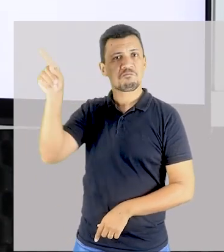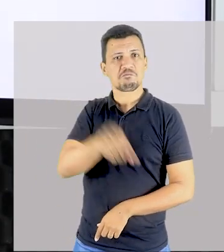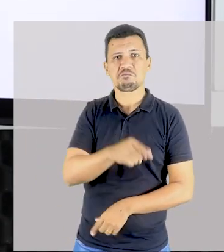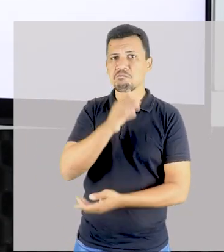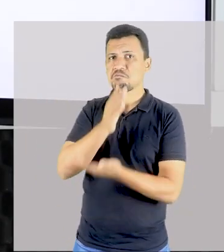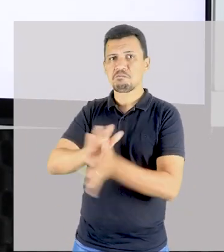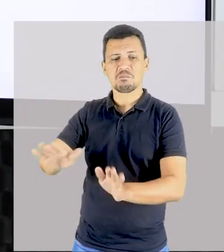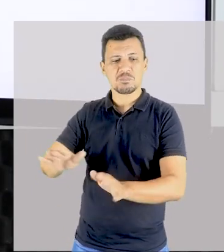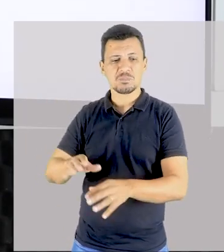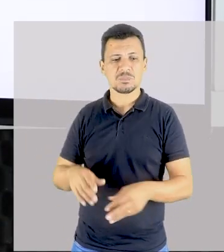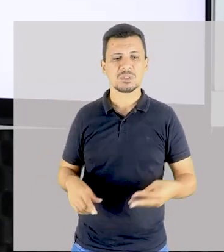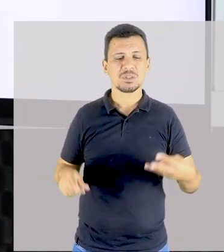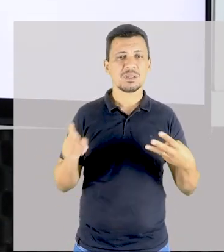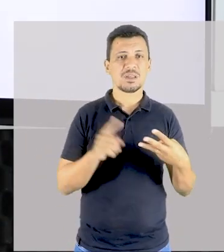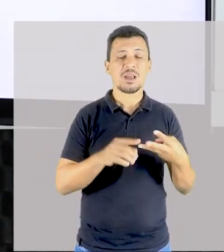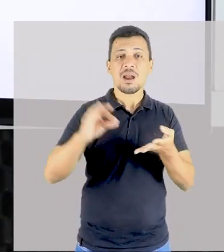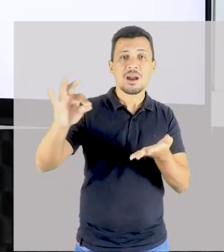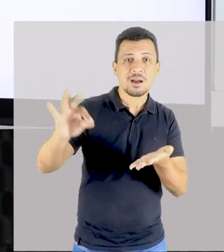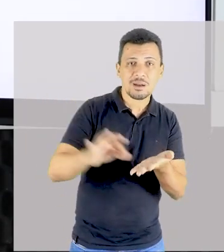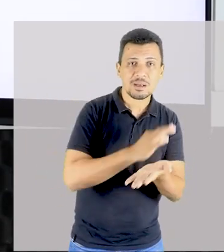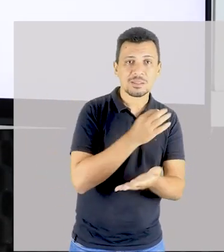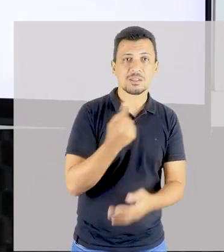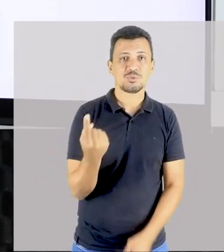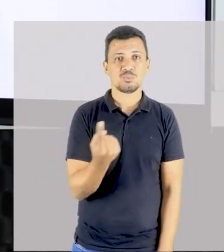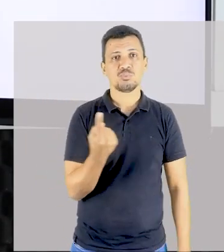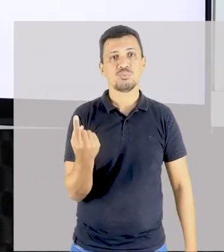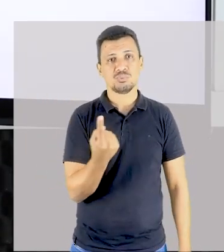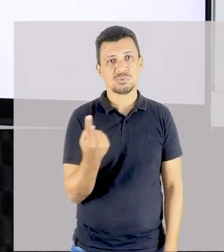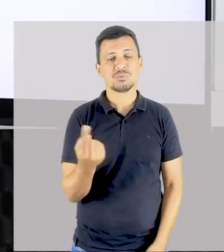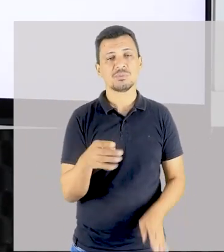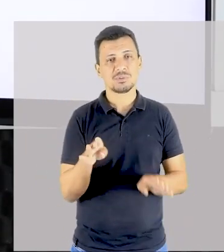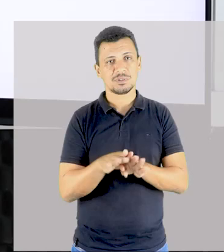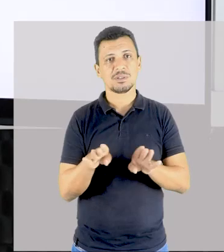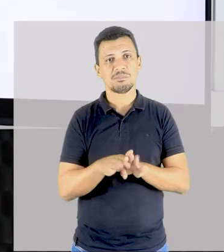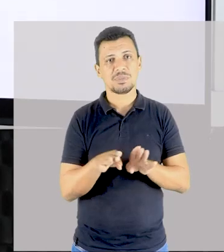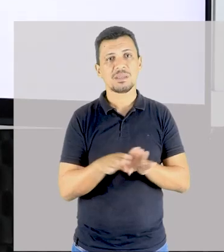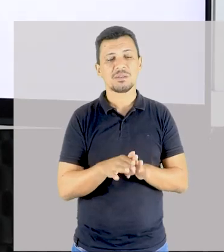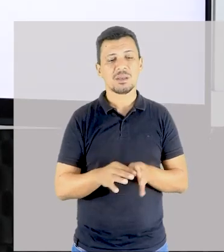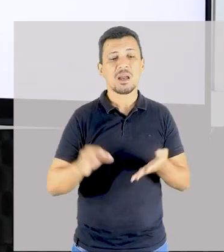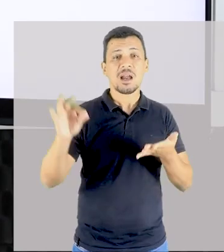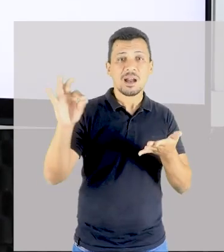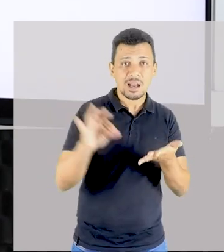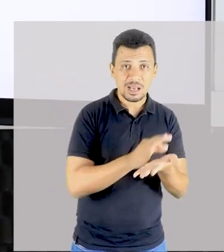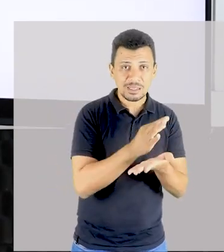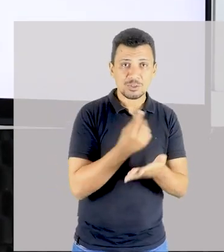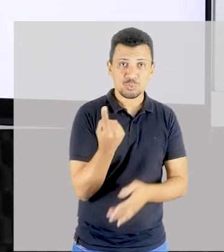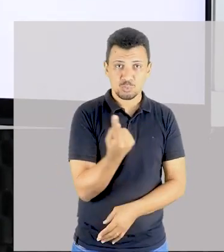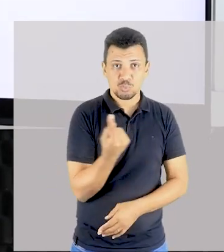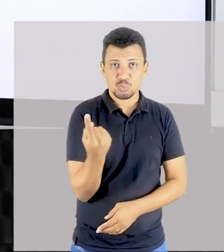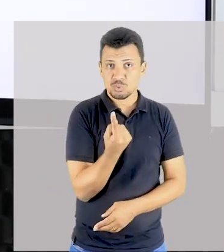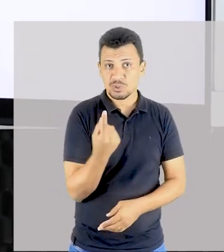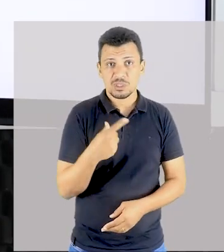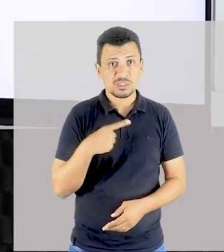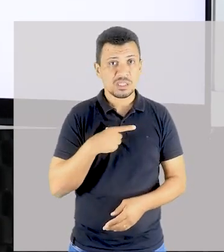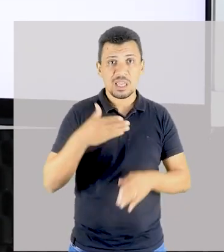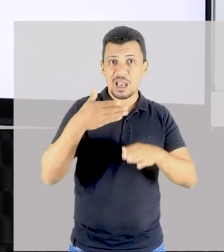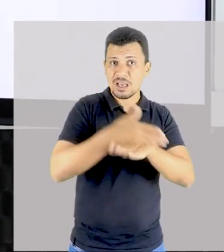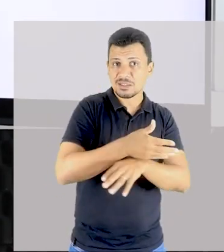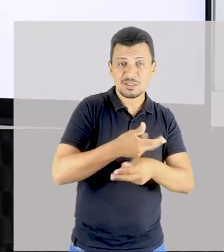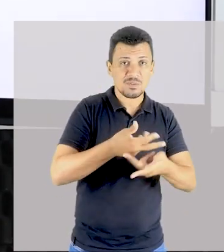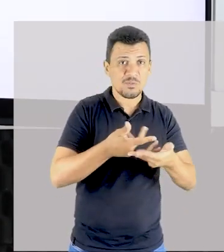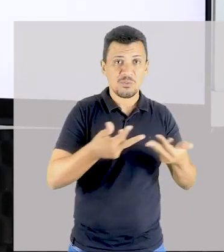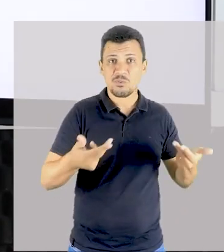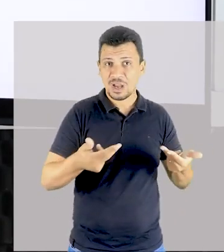né também é um tipo de política de assistência social a partir do cadastro único você tem acesso a variados benefícios